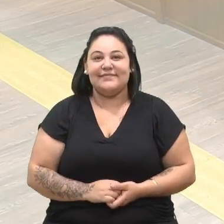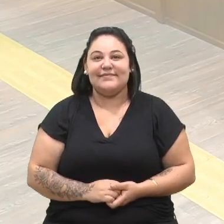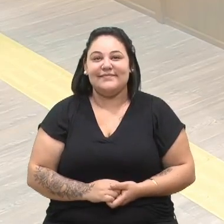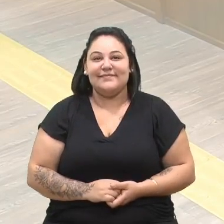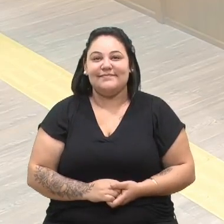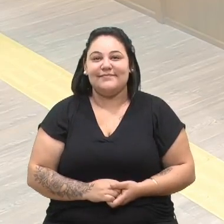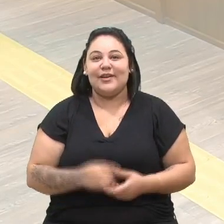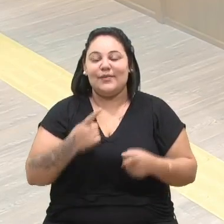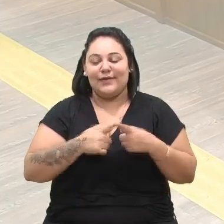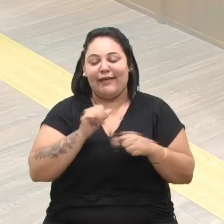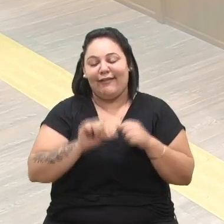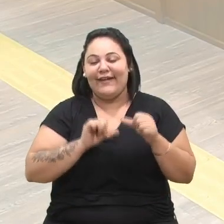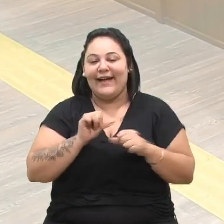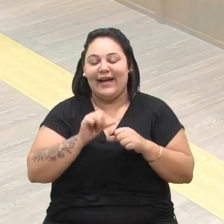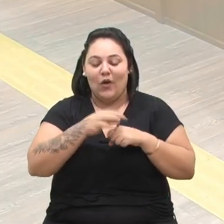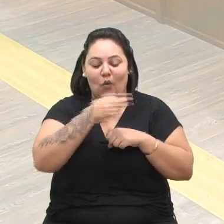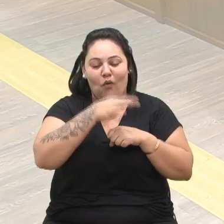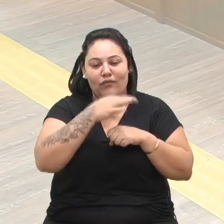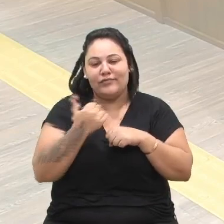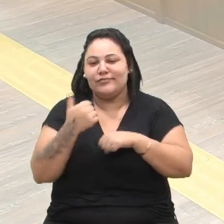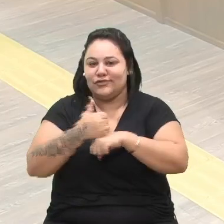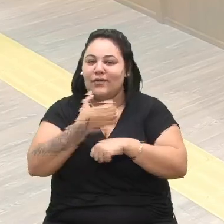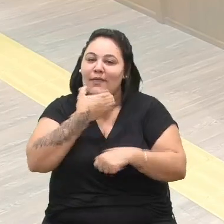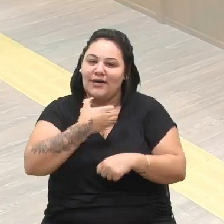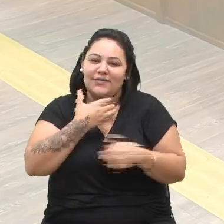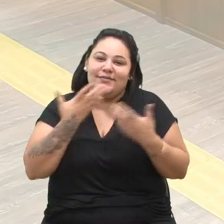Bom, eu...